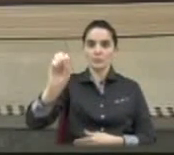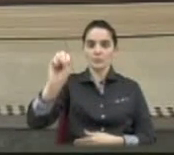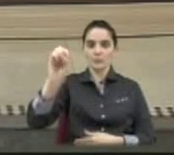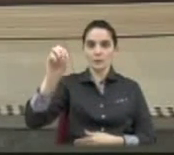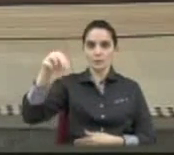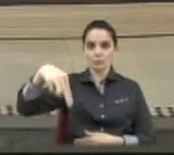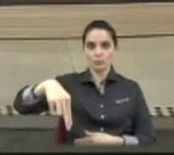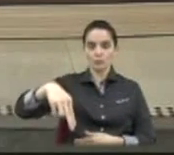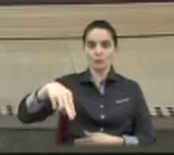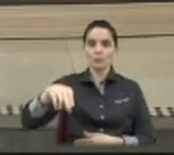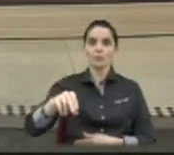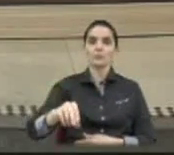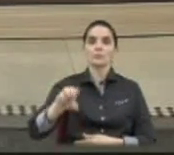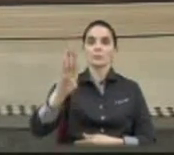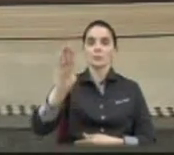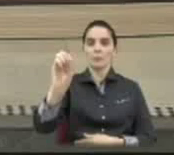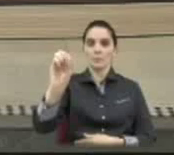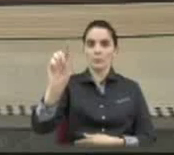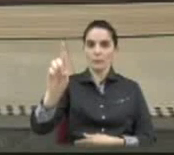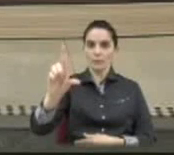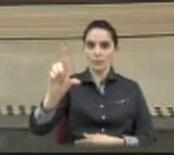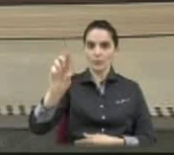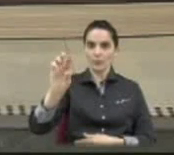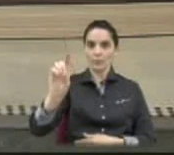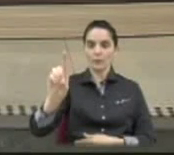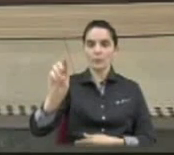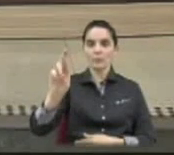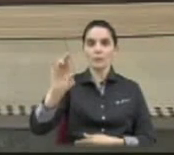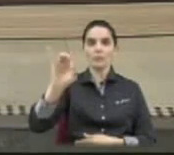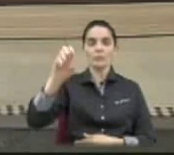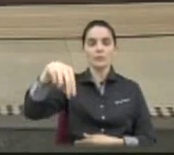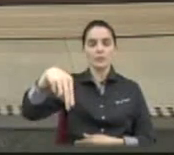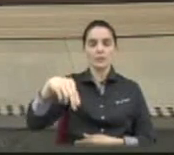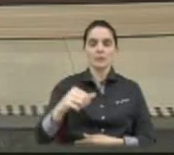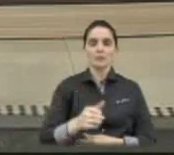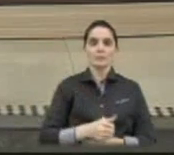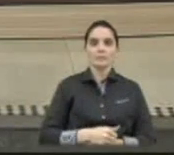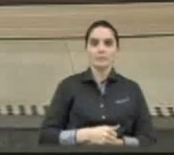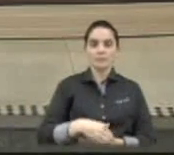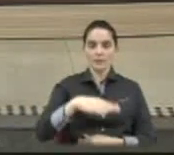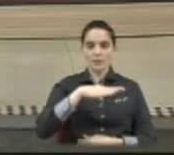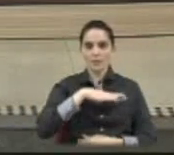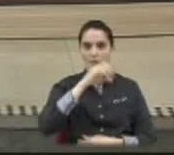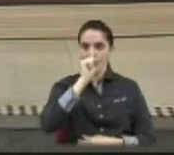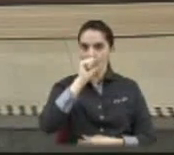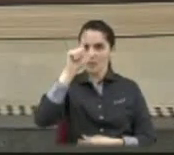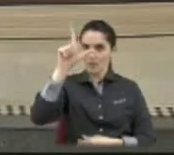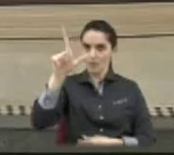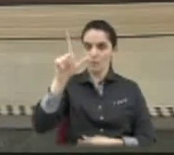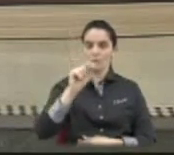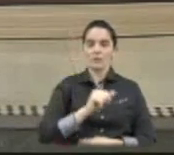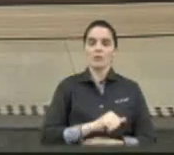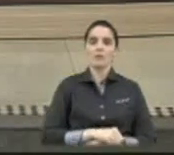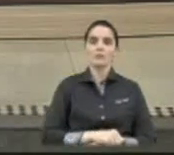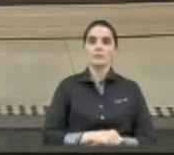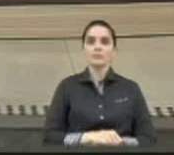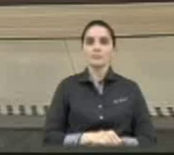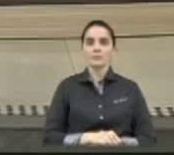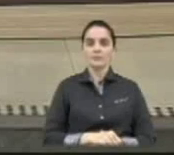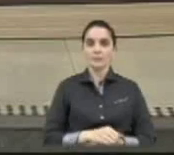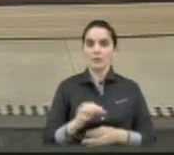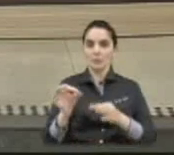Boldrin, a rua projetada número 36, no residencial Fazenda Itapema, no município de Limeira.